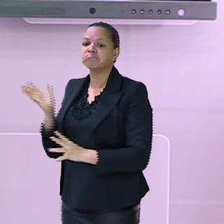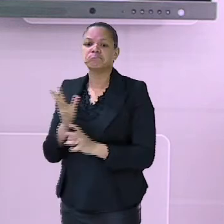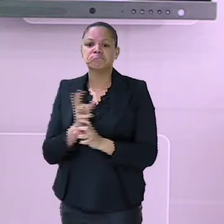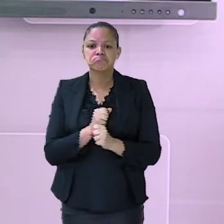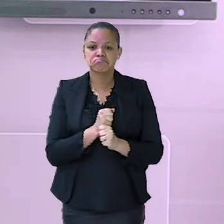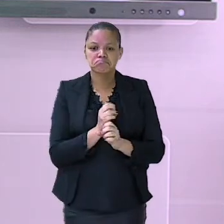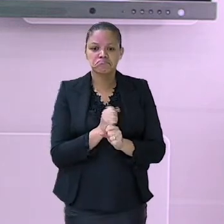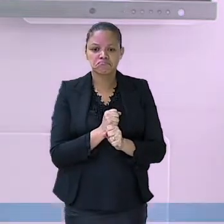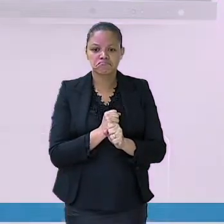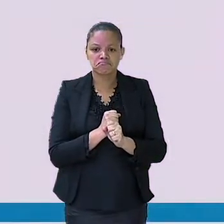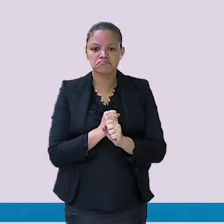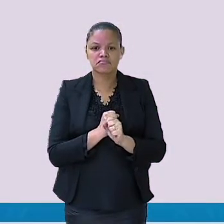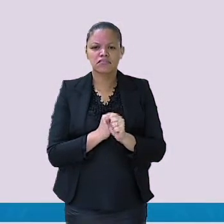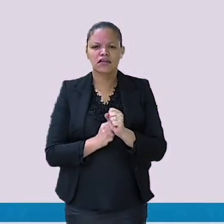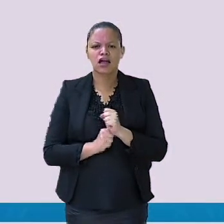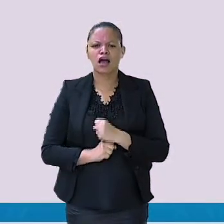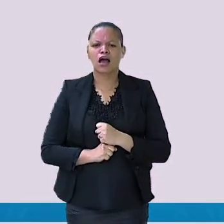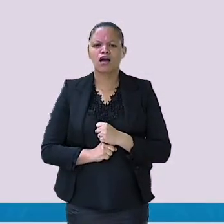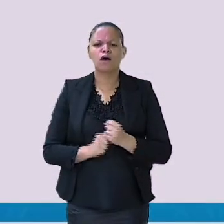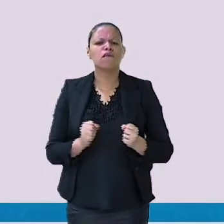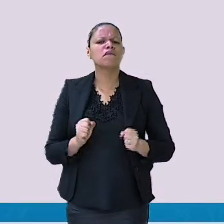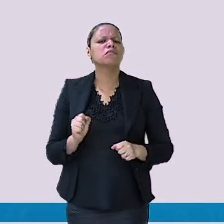é